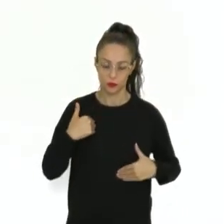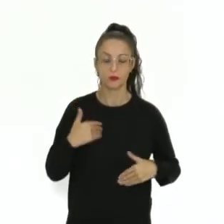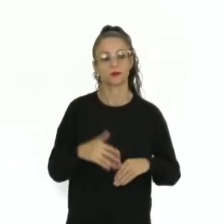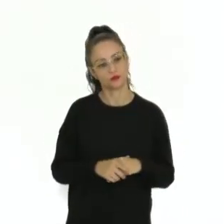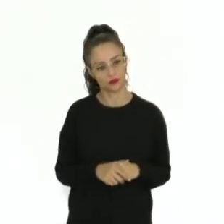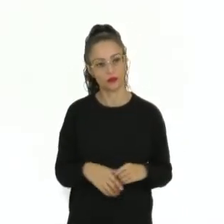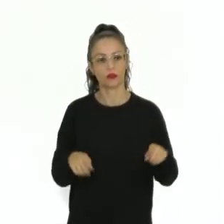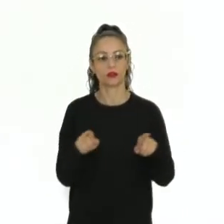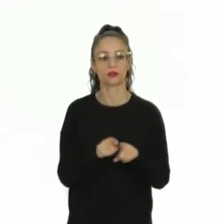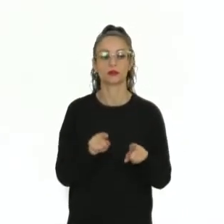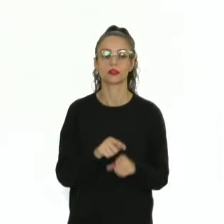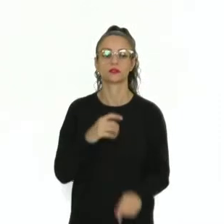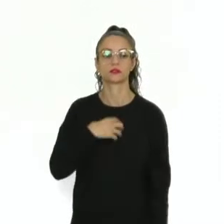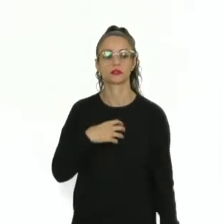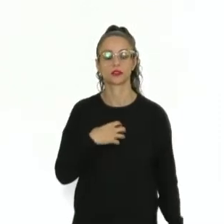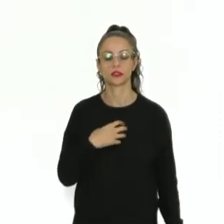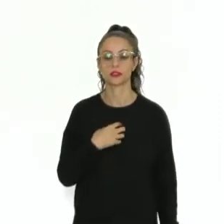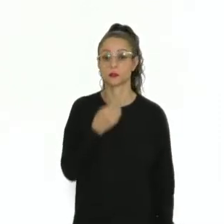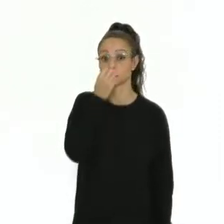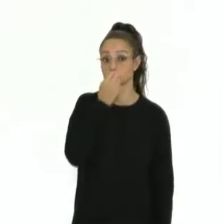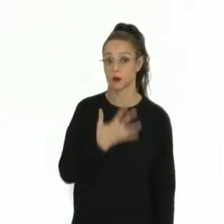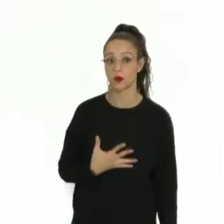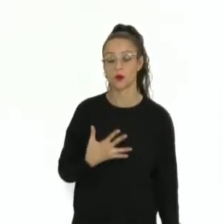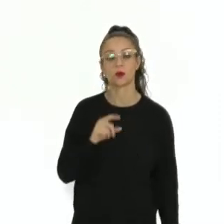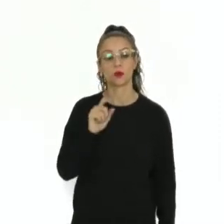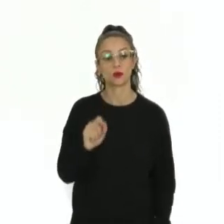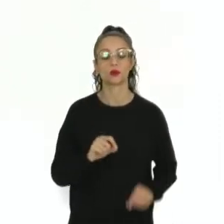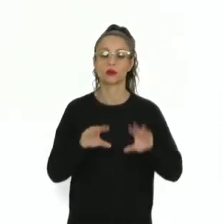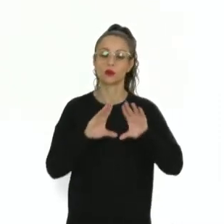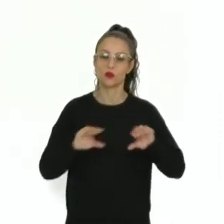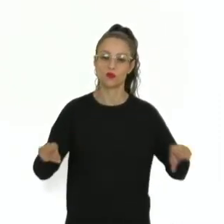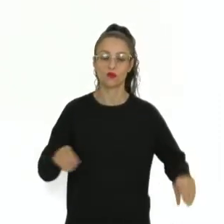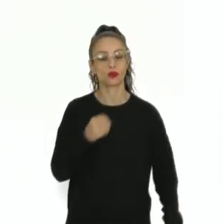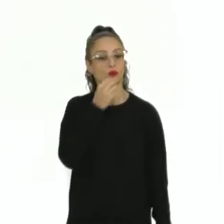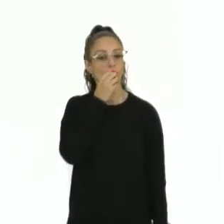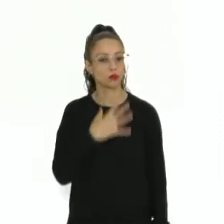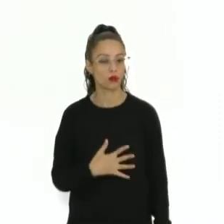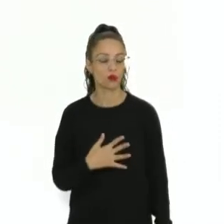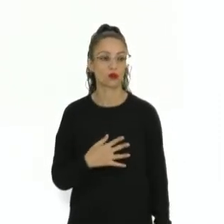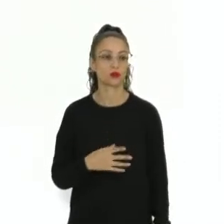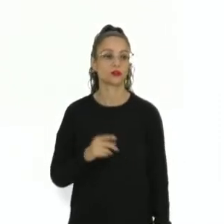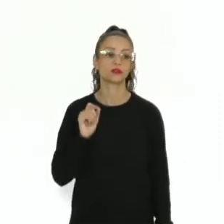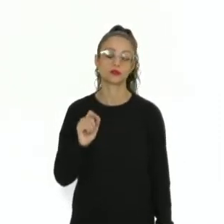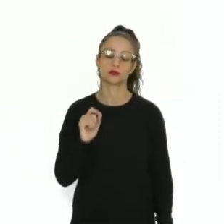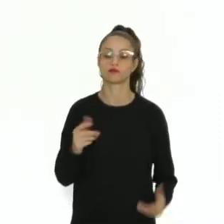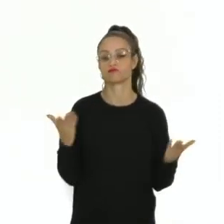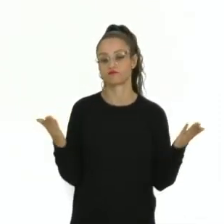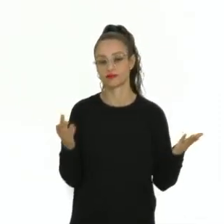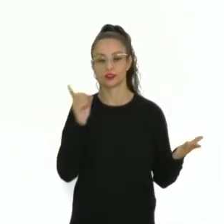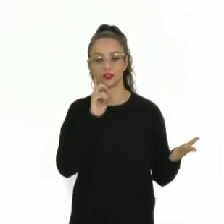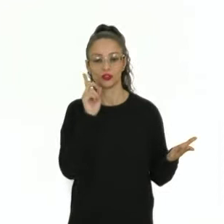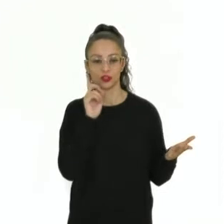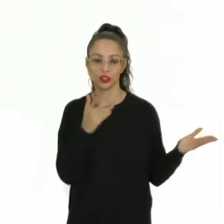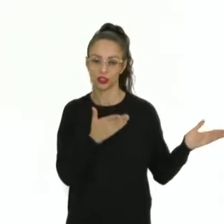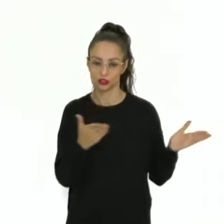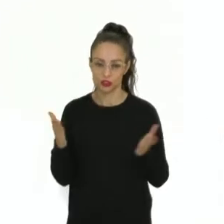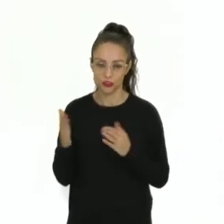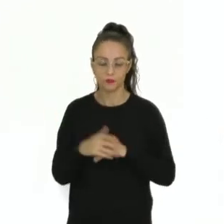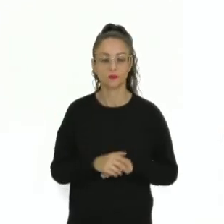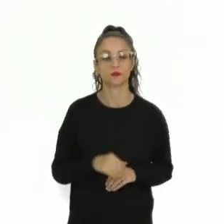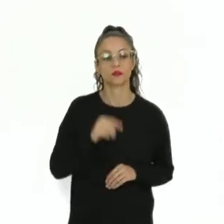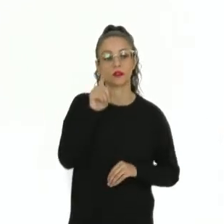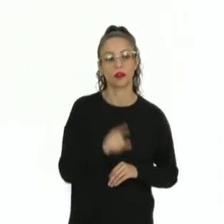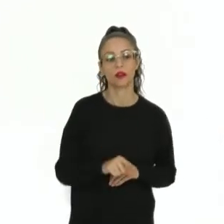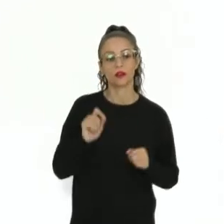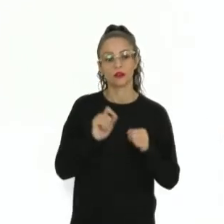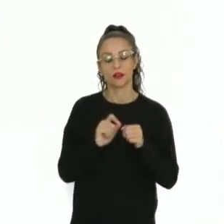né? E trazendo sensações ali agradáveis, né? Trazendo um conforto pessoal diante das situações do cotidiano. Ela é